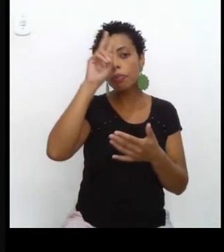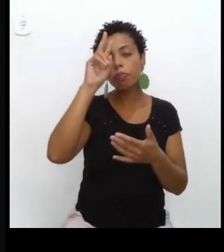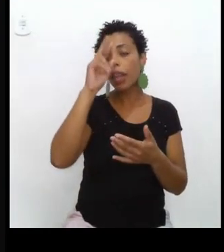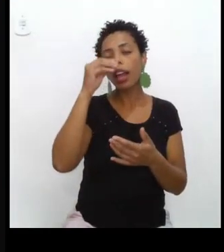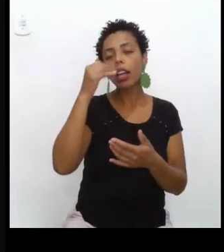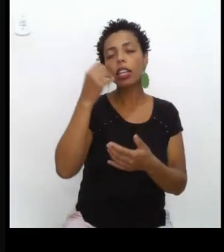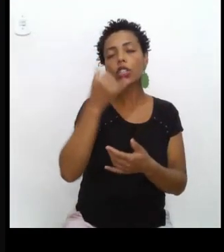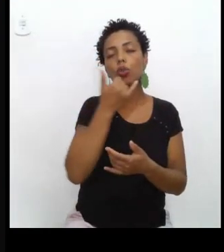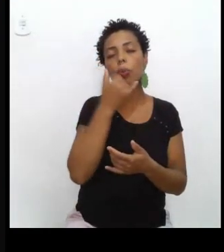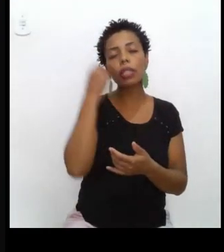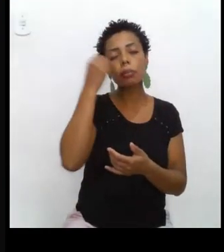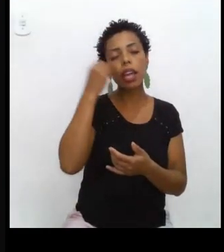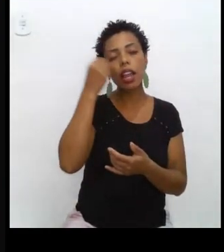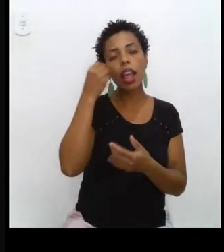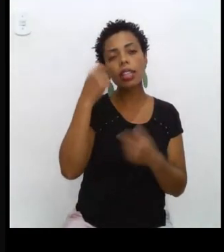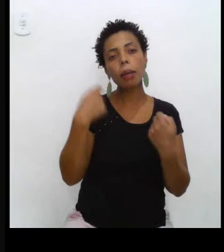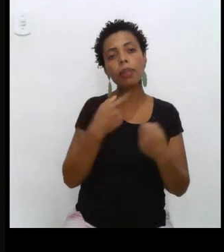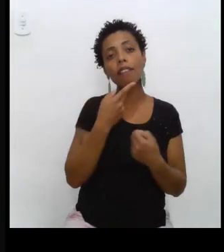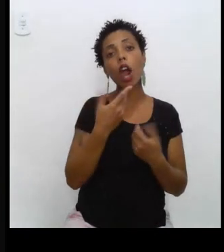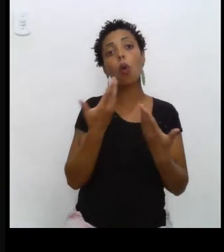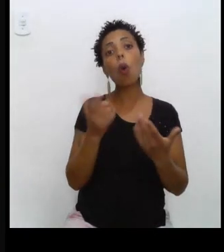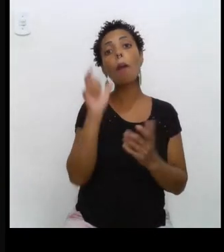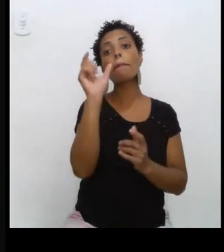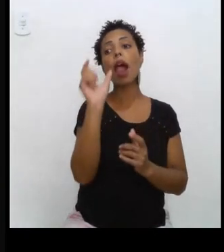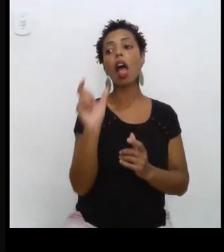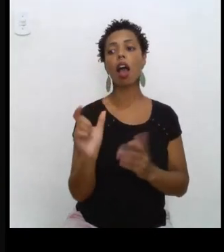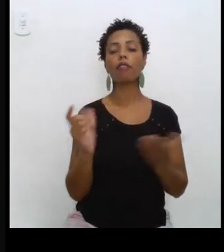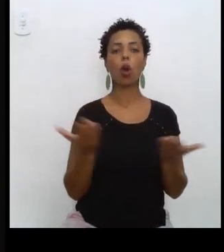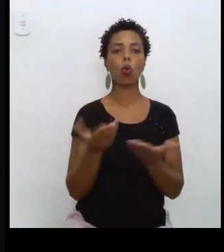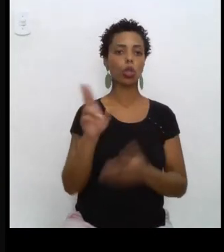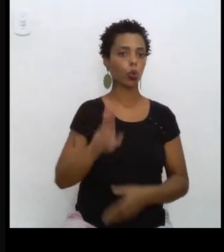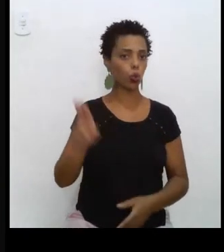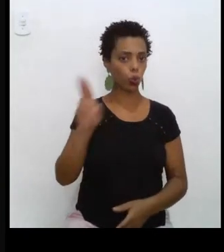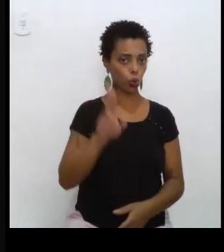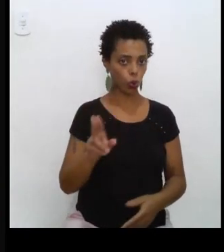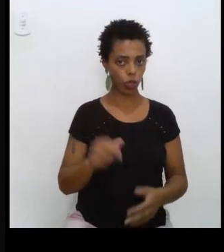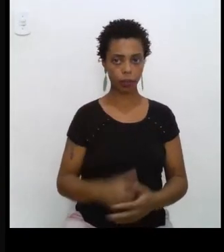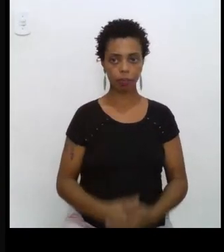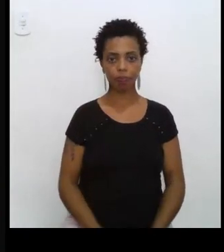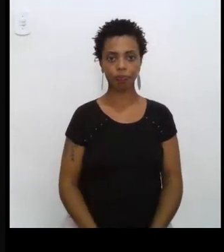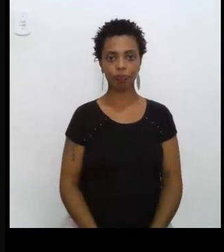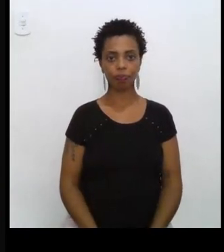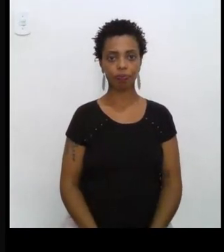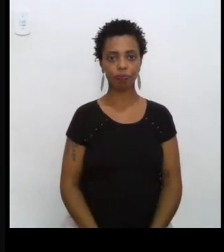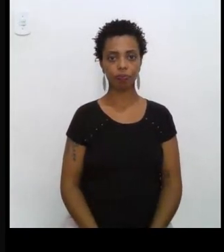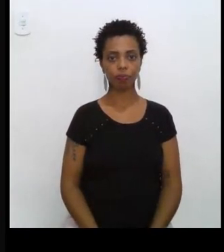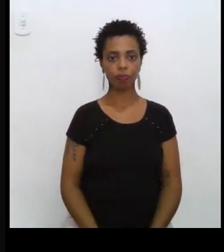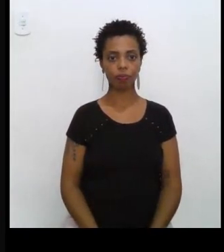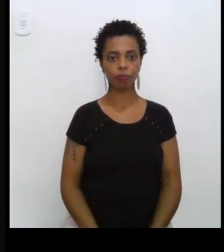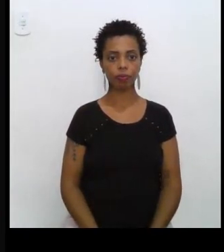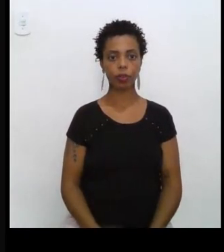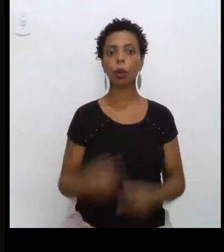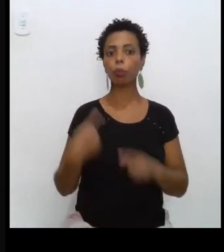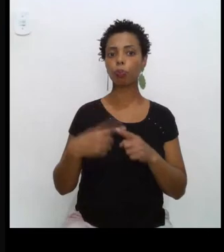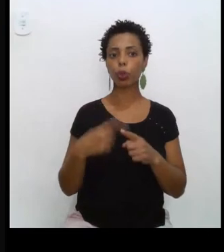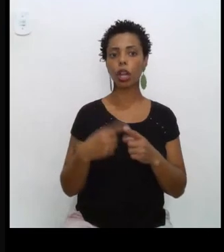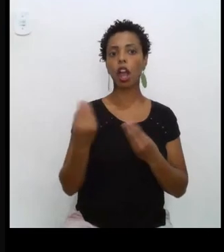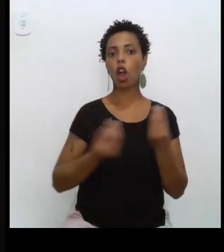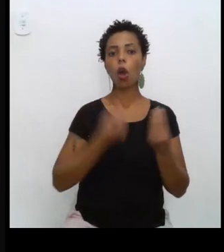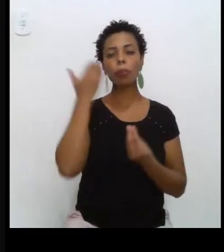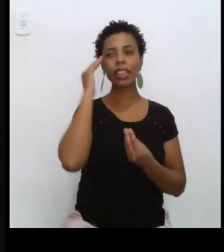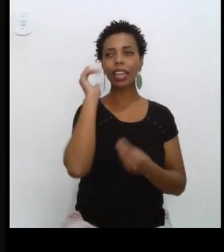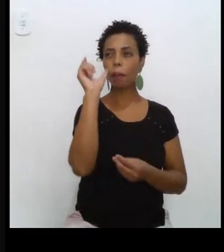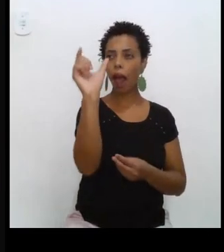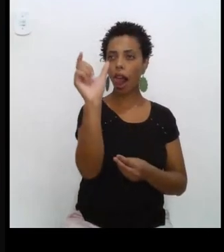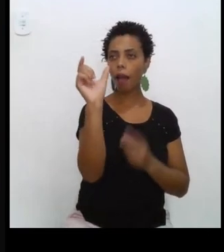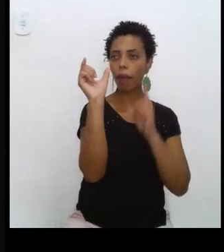as palavras que a gente vai usar assim mas essas porque para entender essas palavras